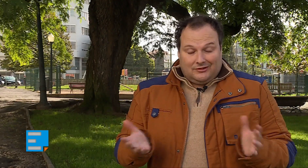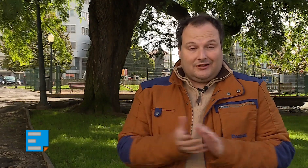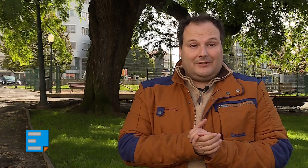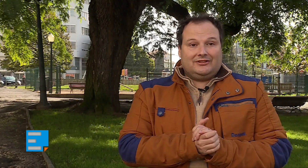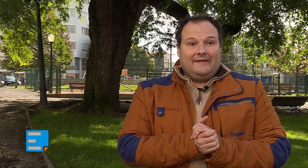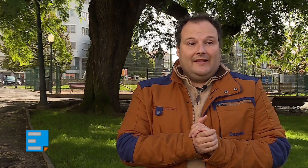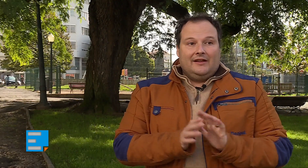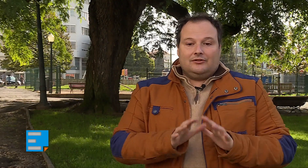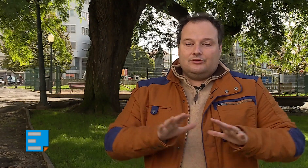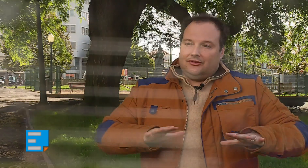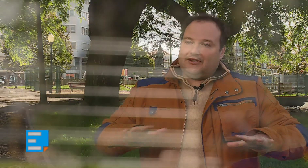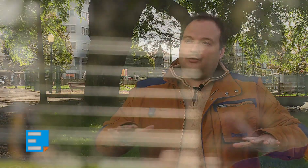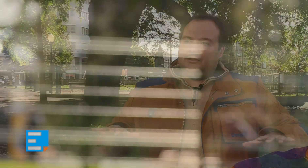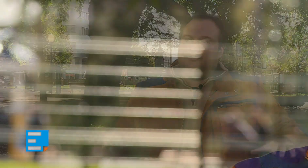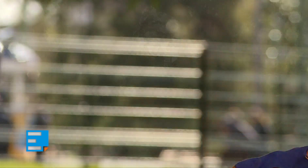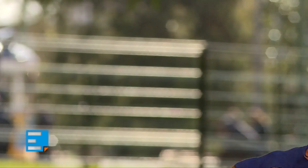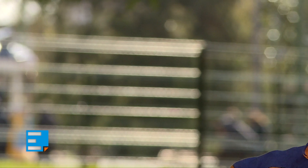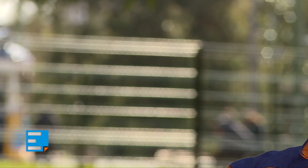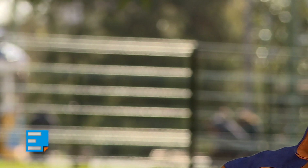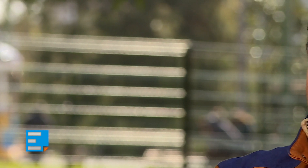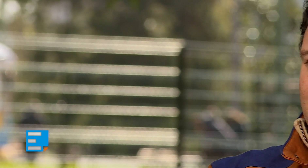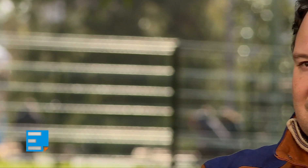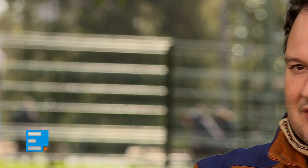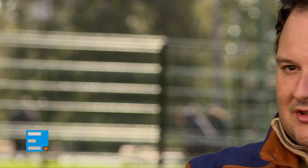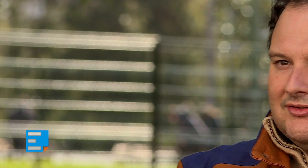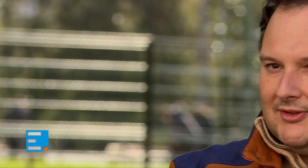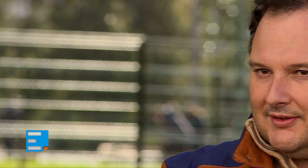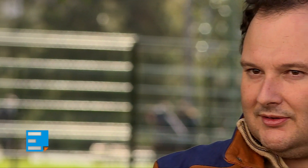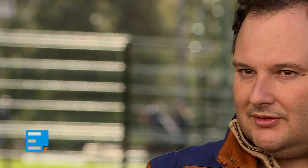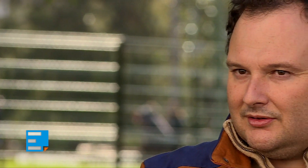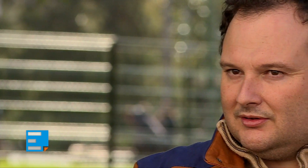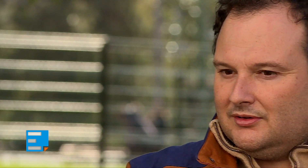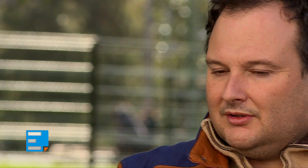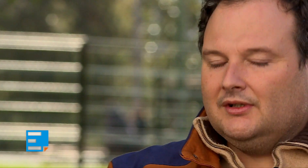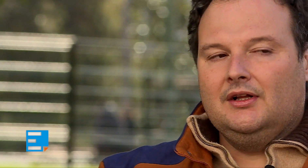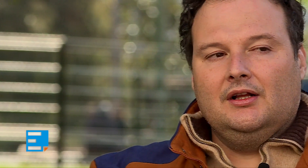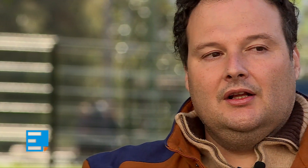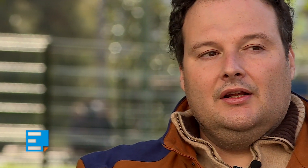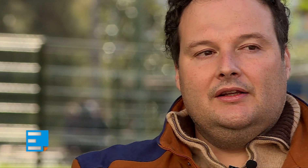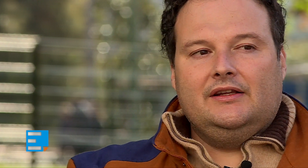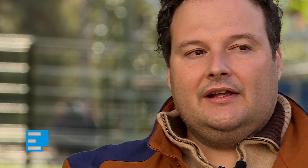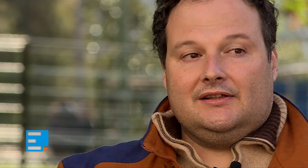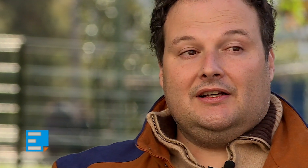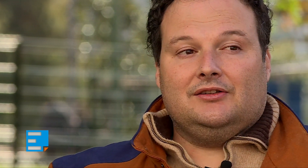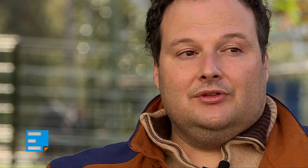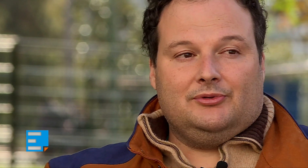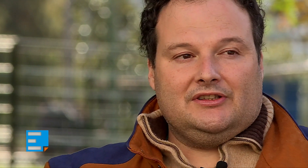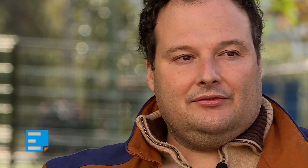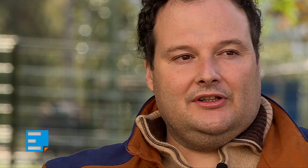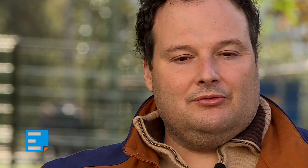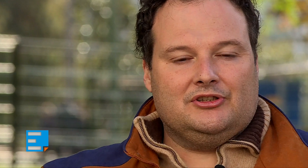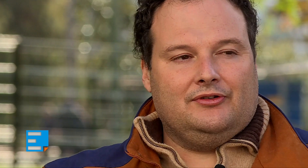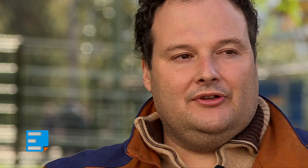questões agora mais nos tranquilizam, né? A consciência e a serenidade que se encontram